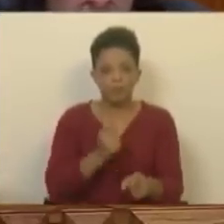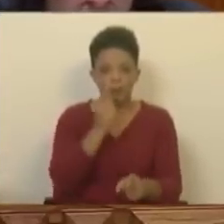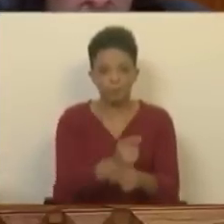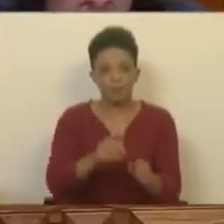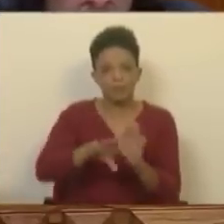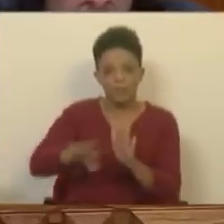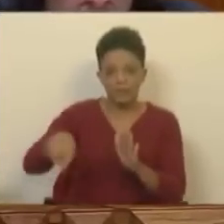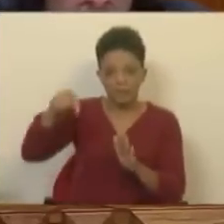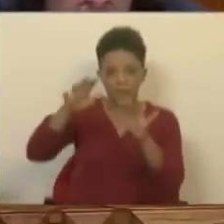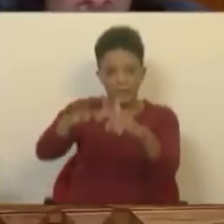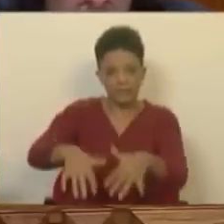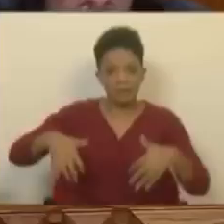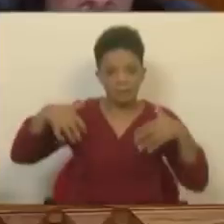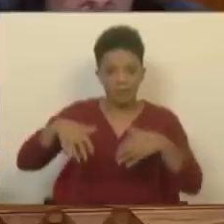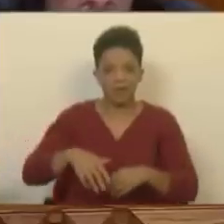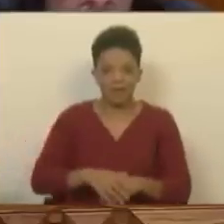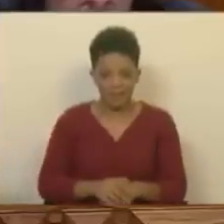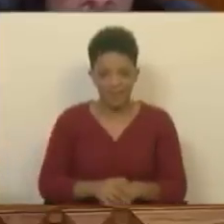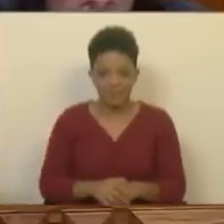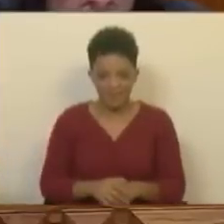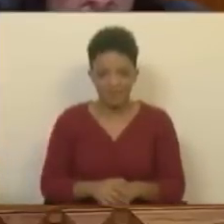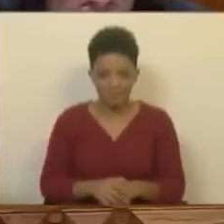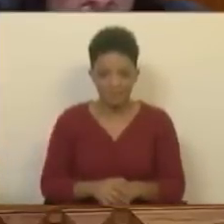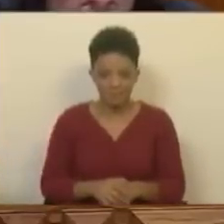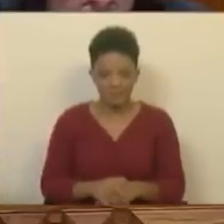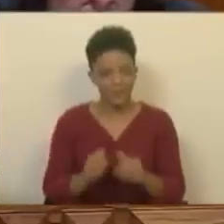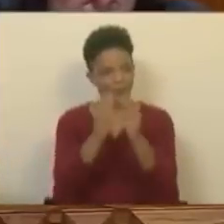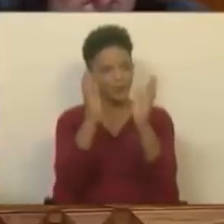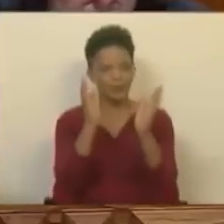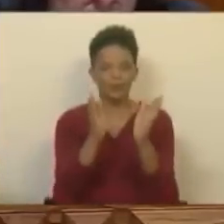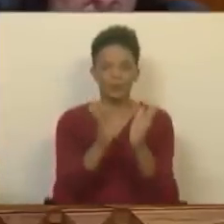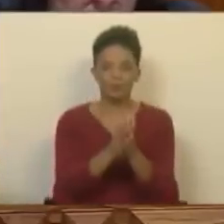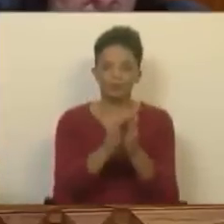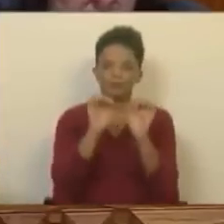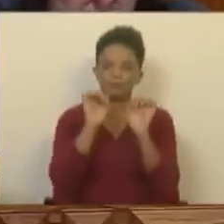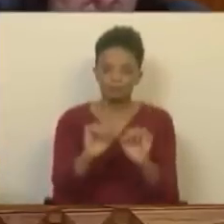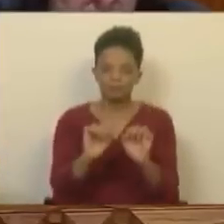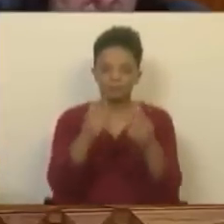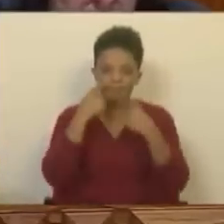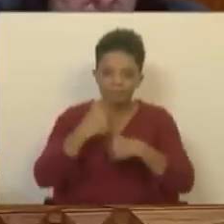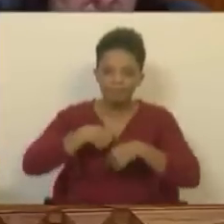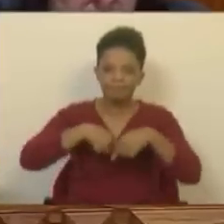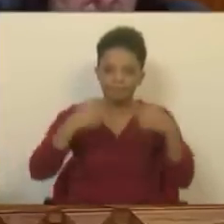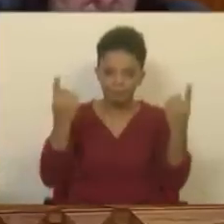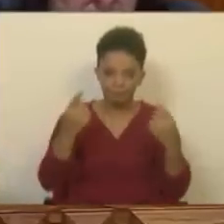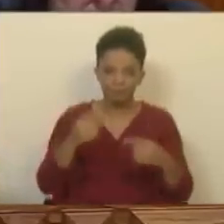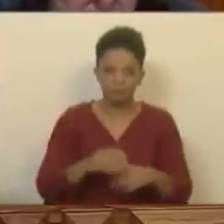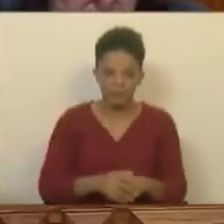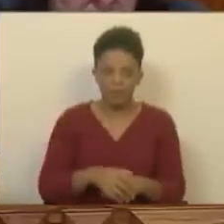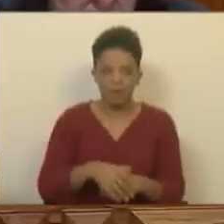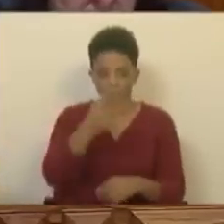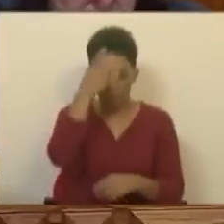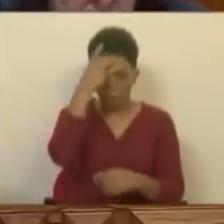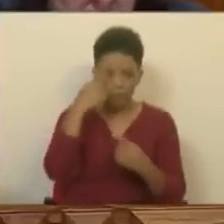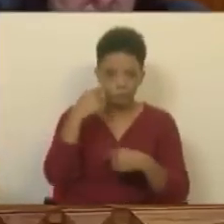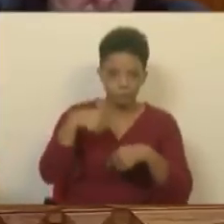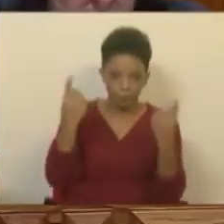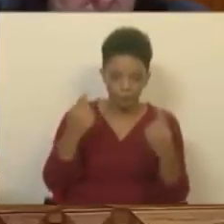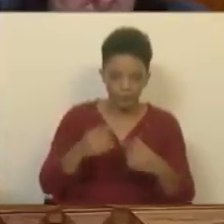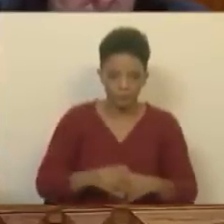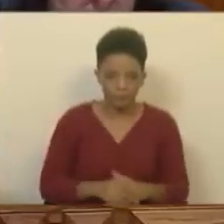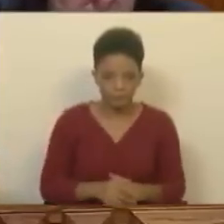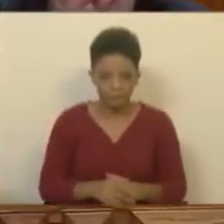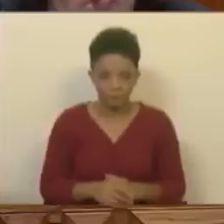direita aqui na assembleia e em todos os espaços como localizam junto dá opinião publicado